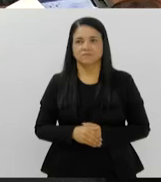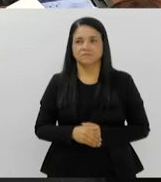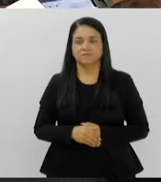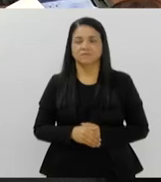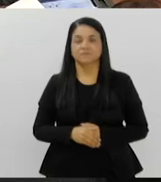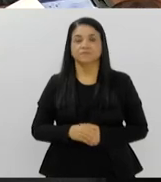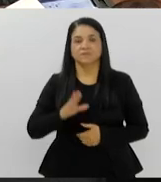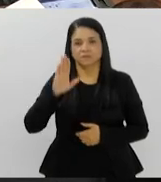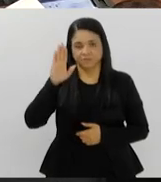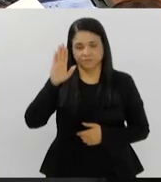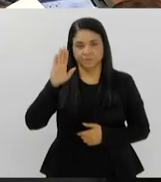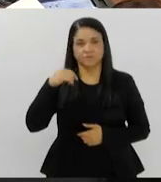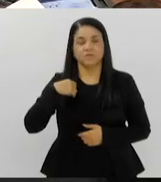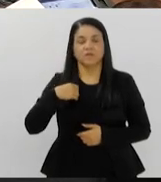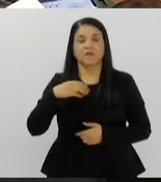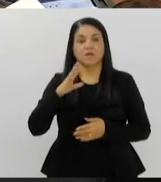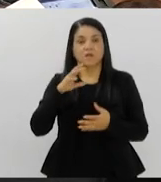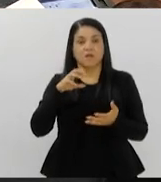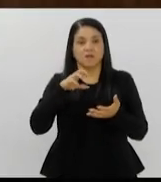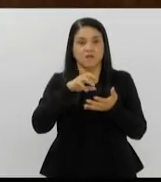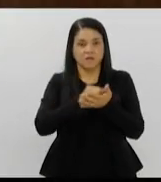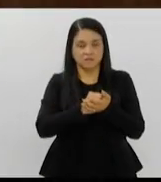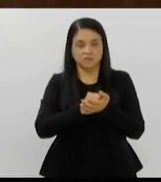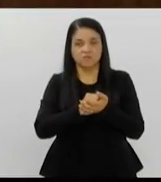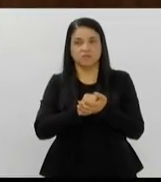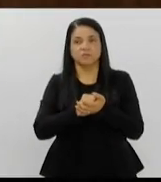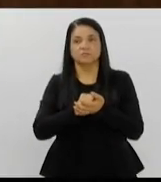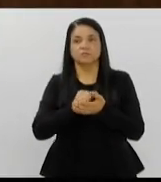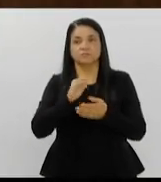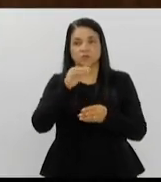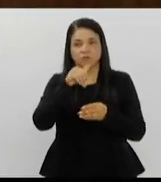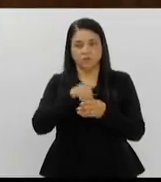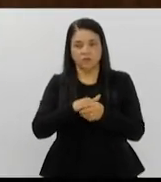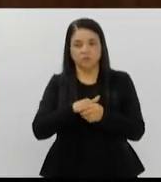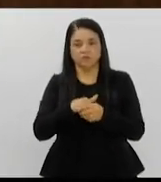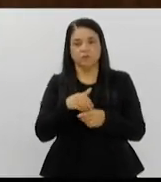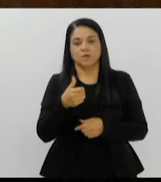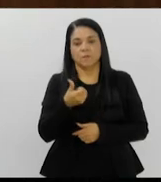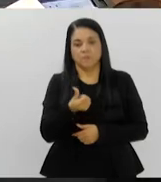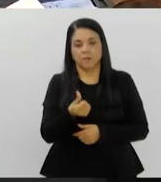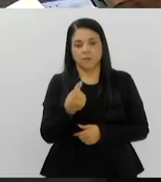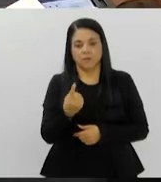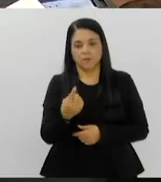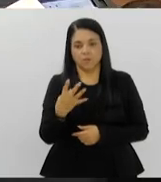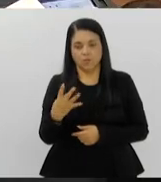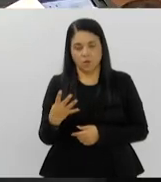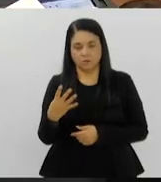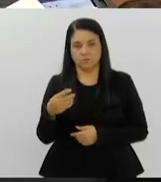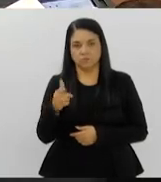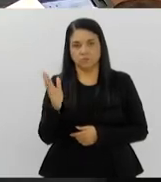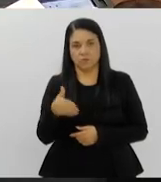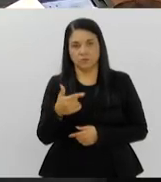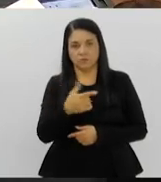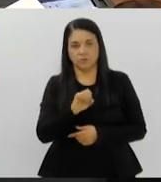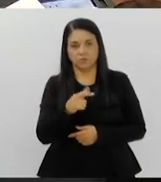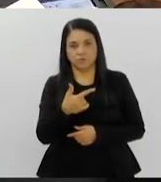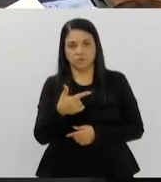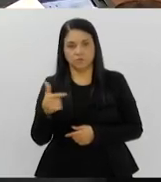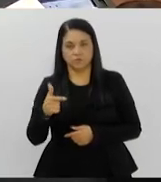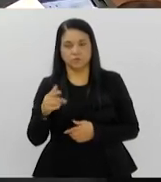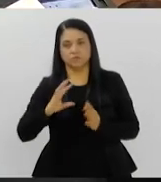Tia Ju, registrando voto de abstenção, a indicação legislativa 614-2022. 614, obrigado.